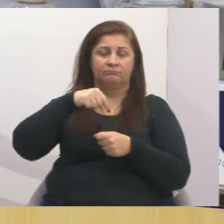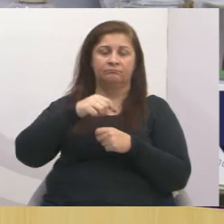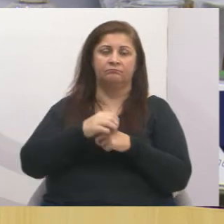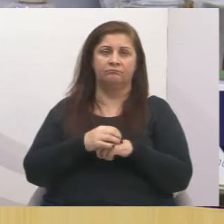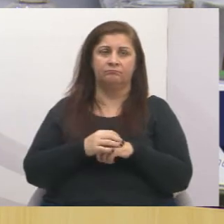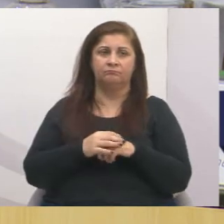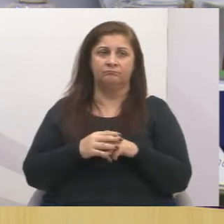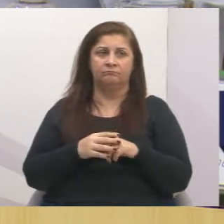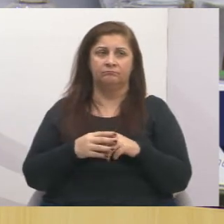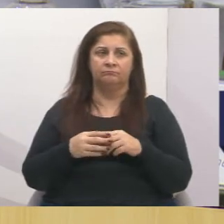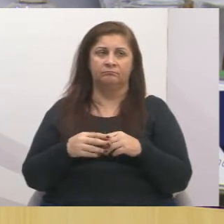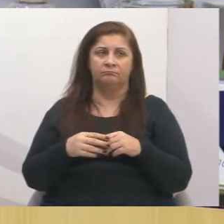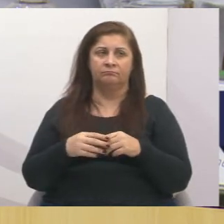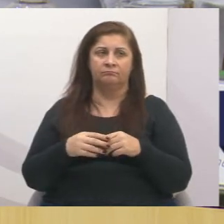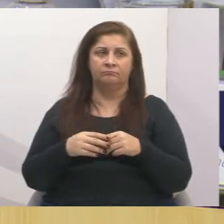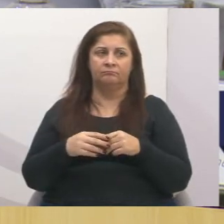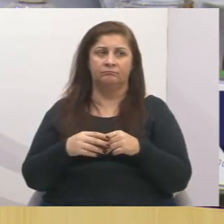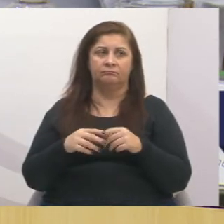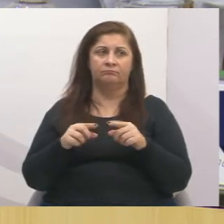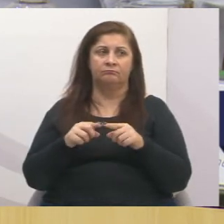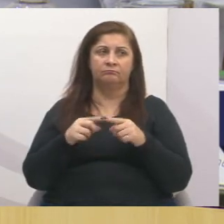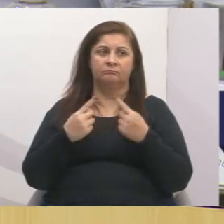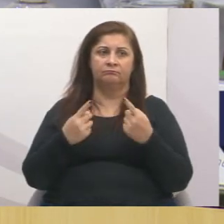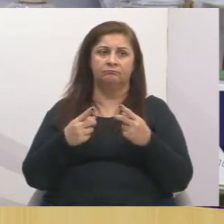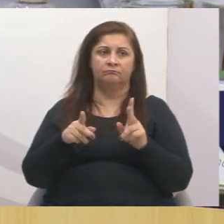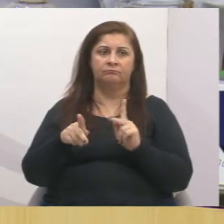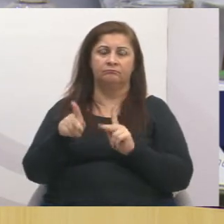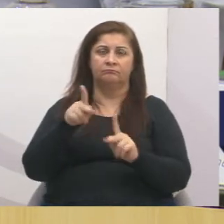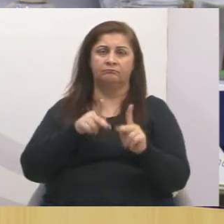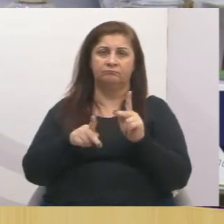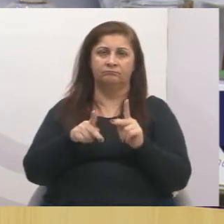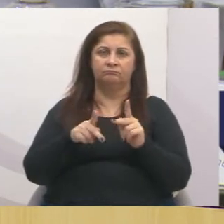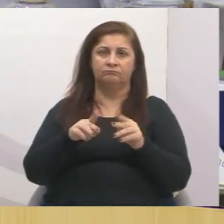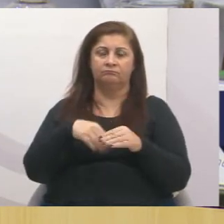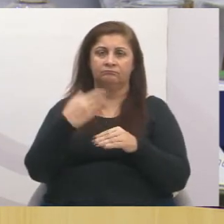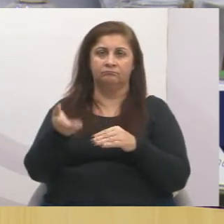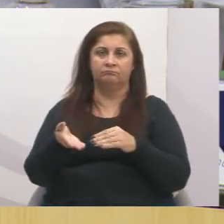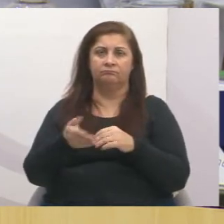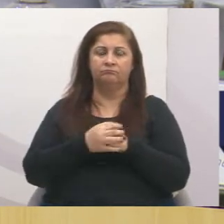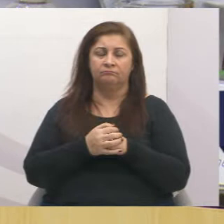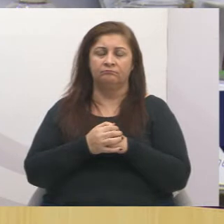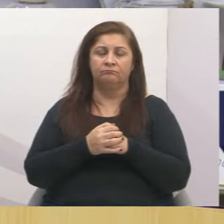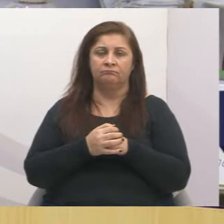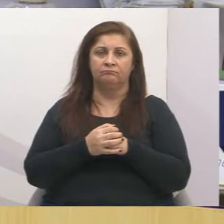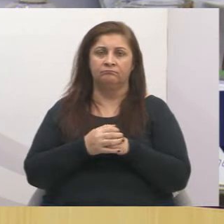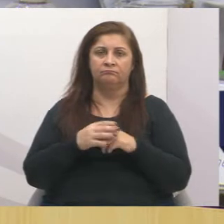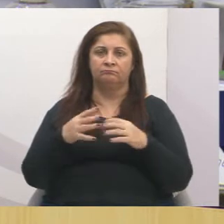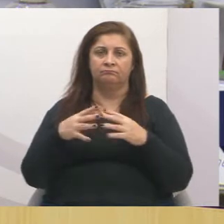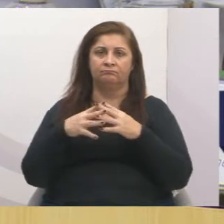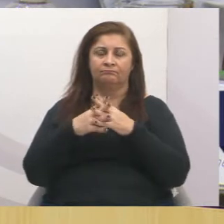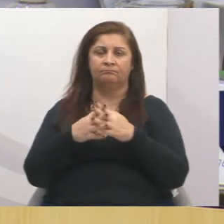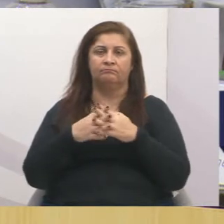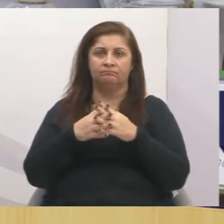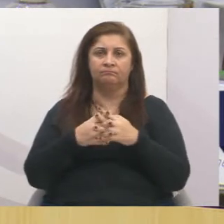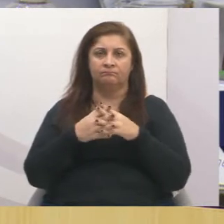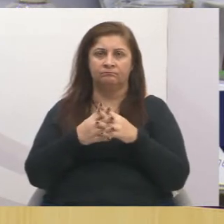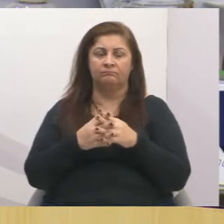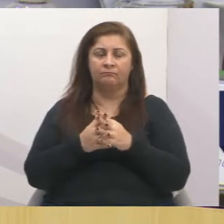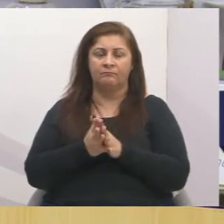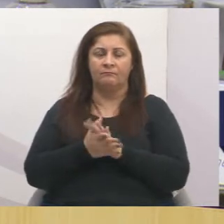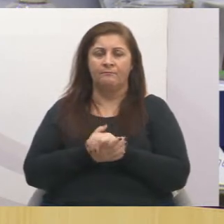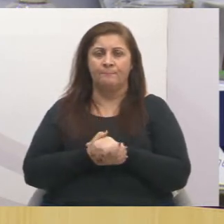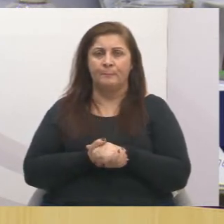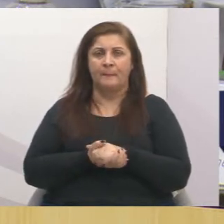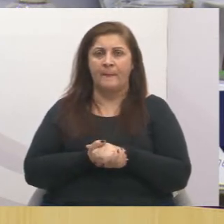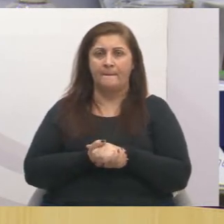mais fácil. Mas para o povo que está do lado de lá, é tudo mais difícil.